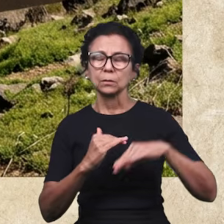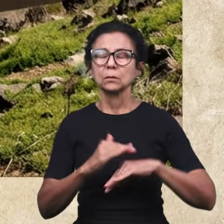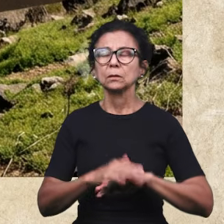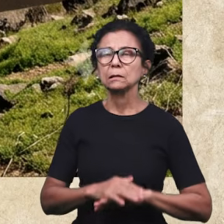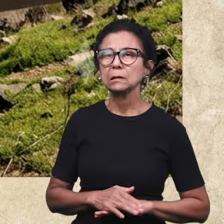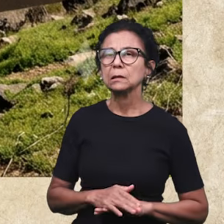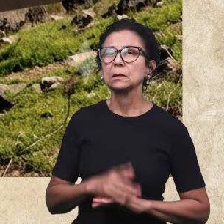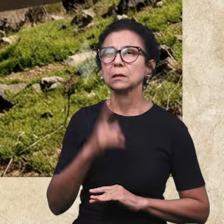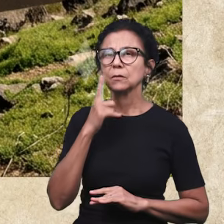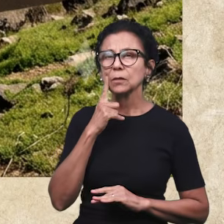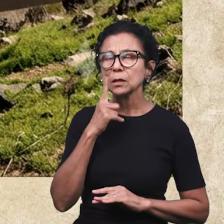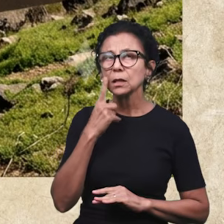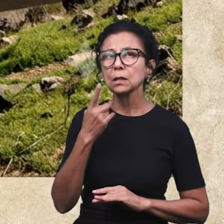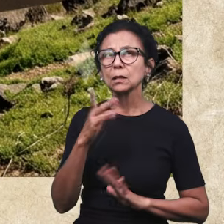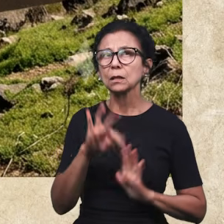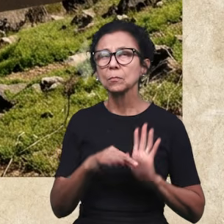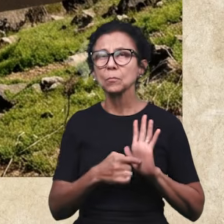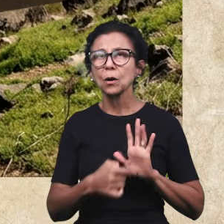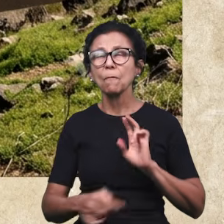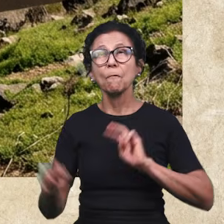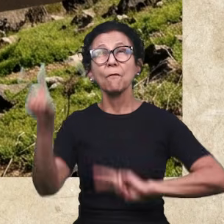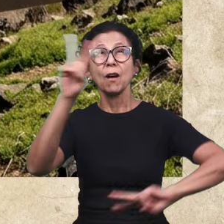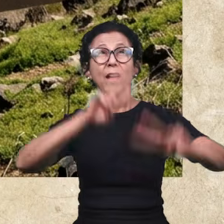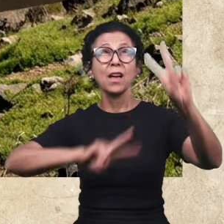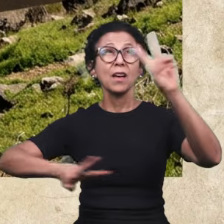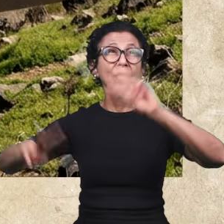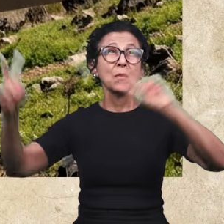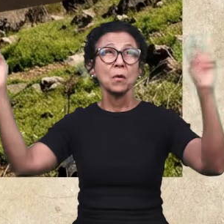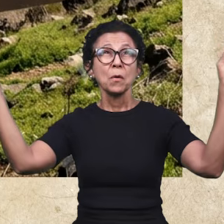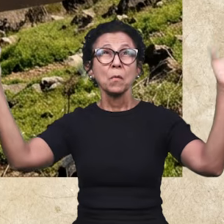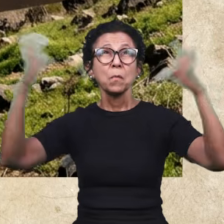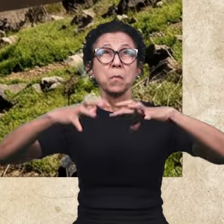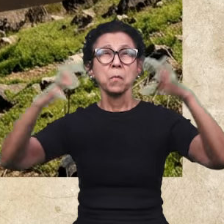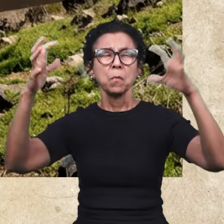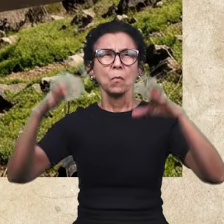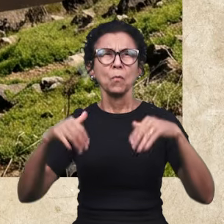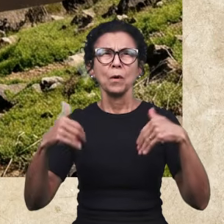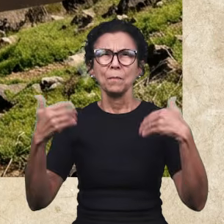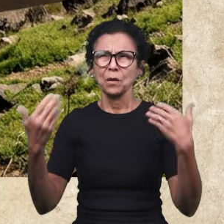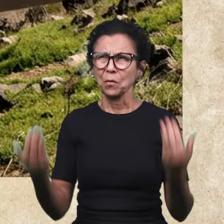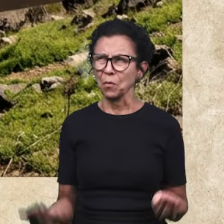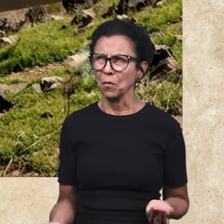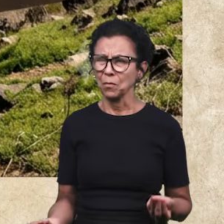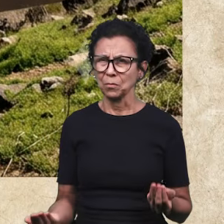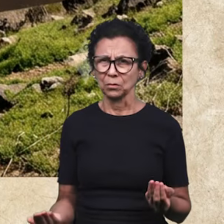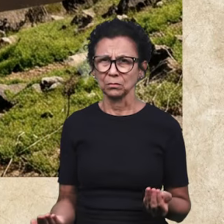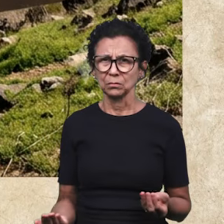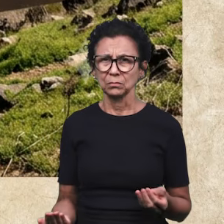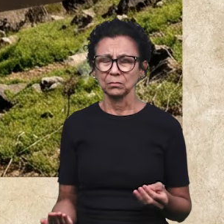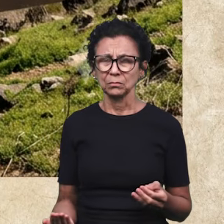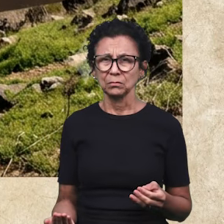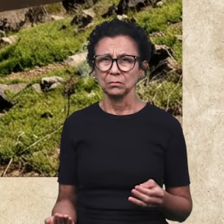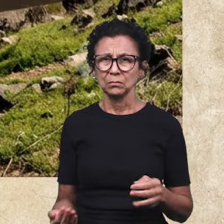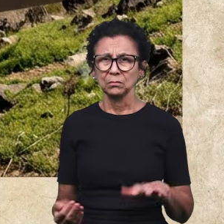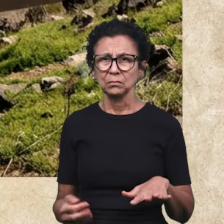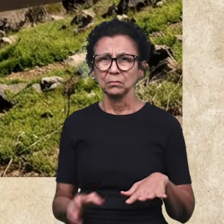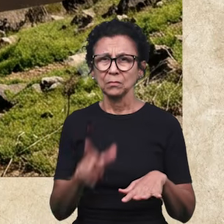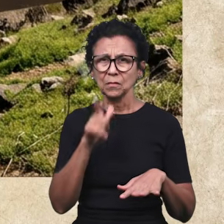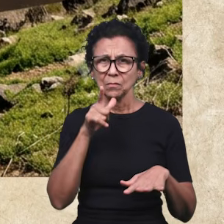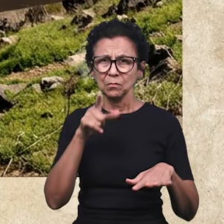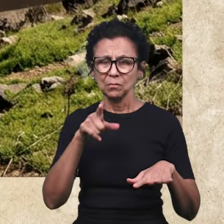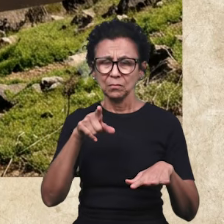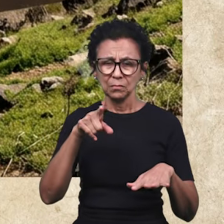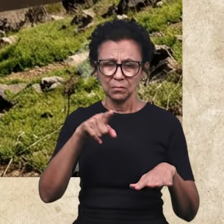Por que aconteciam tantas tempestades assim? Mas como a região era cercada de colinas,